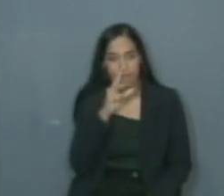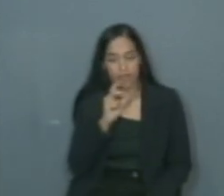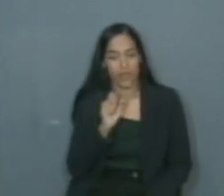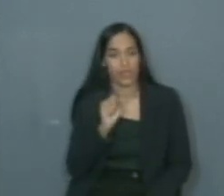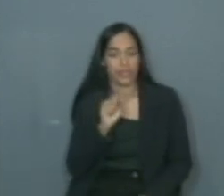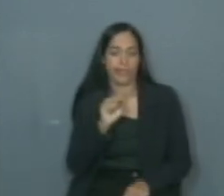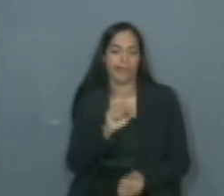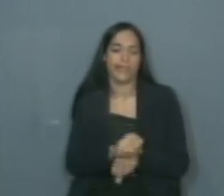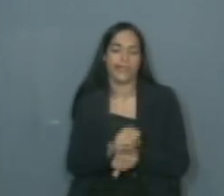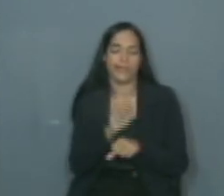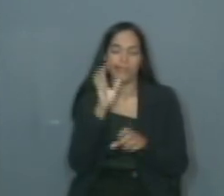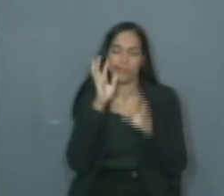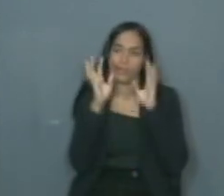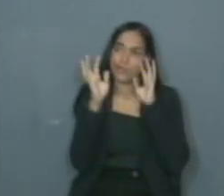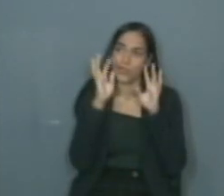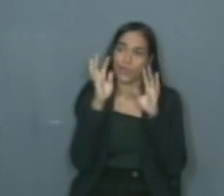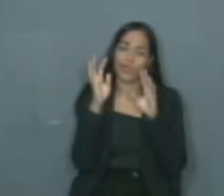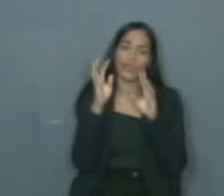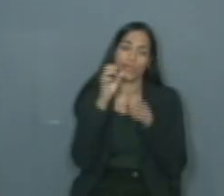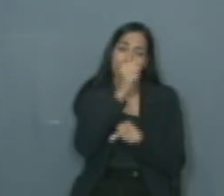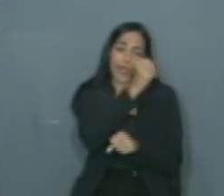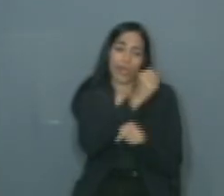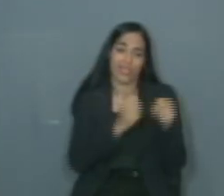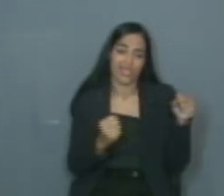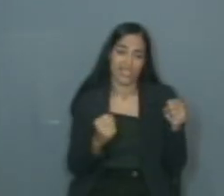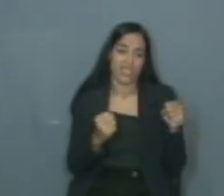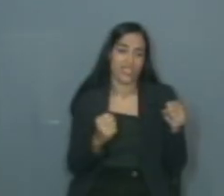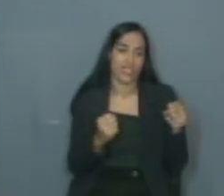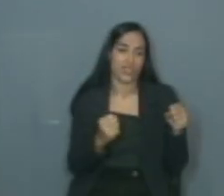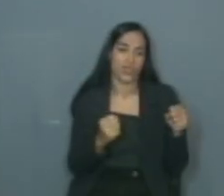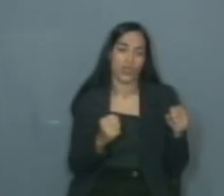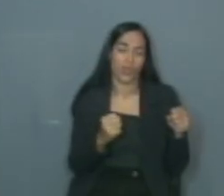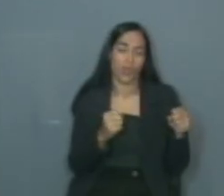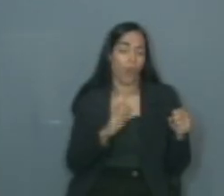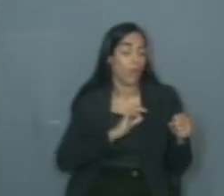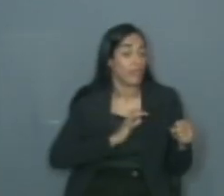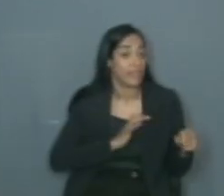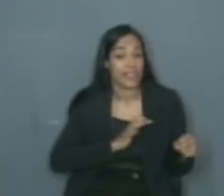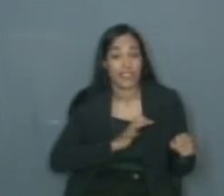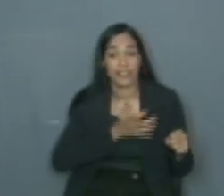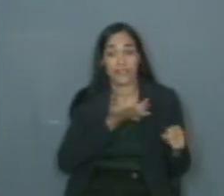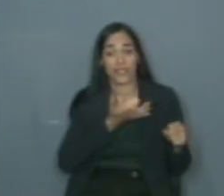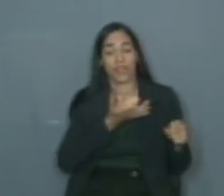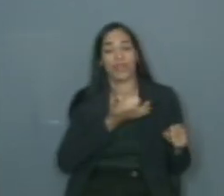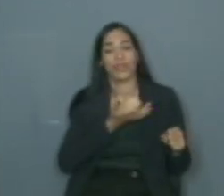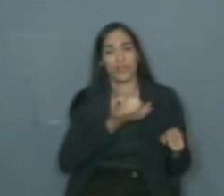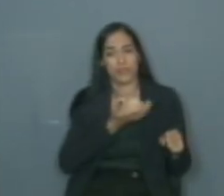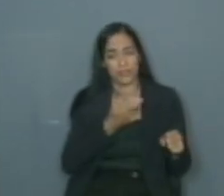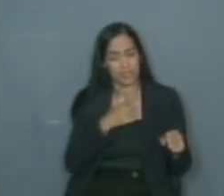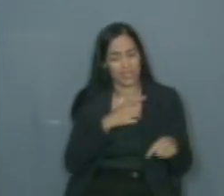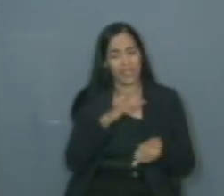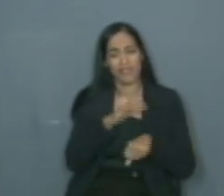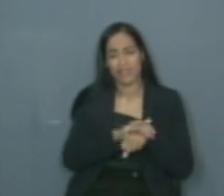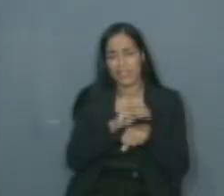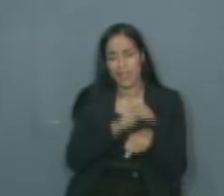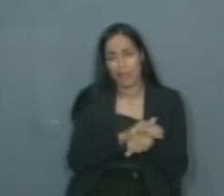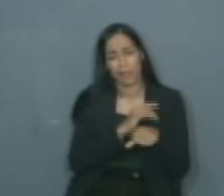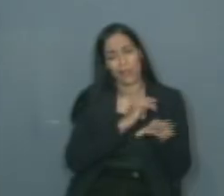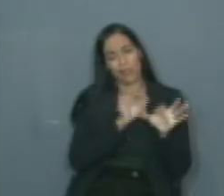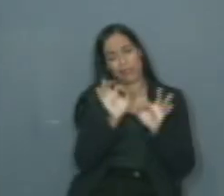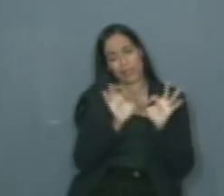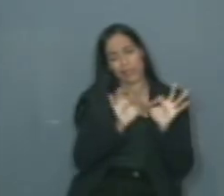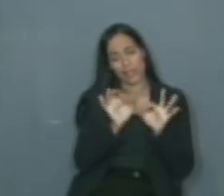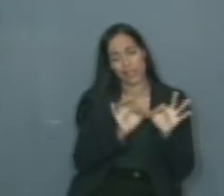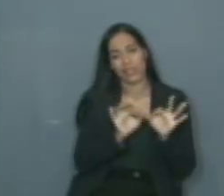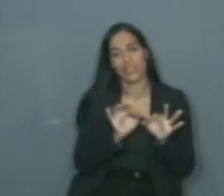sonhos interrompidos por um assassino covarde, cruel, que teve todo o tempo para planejar